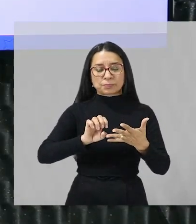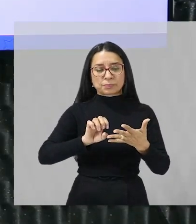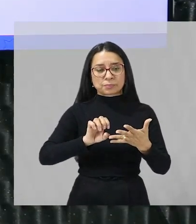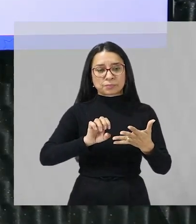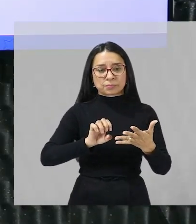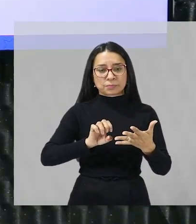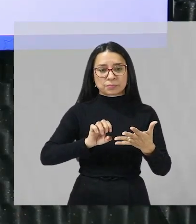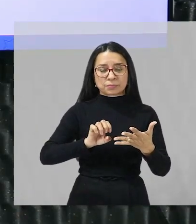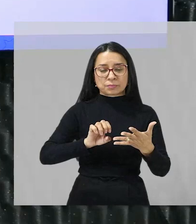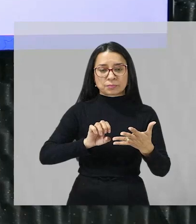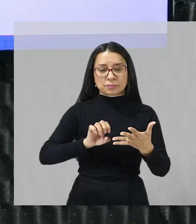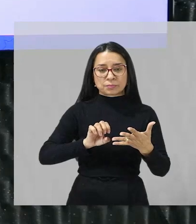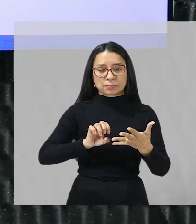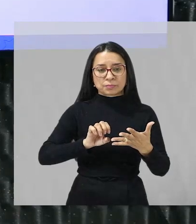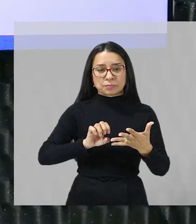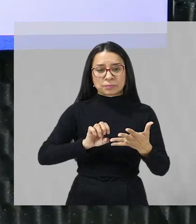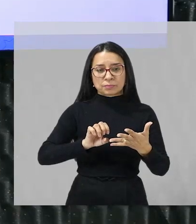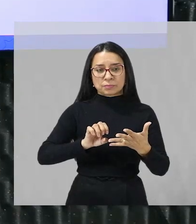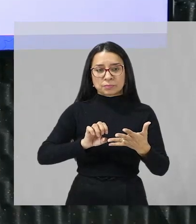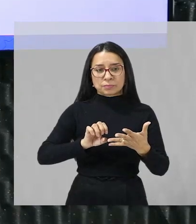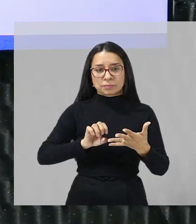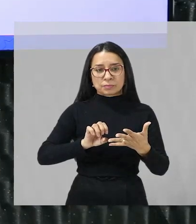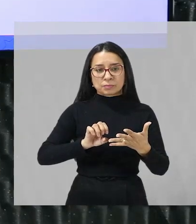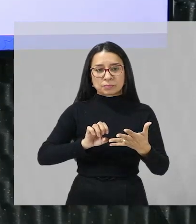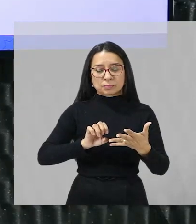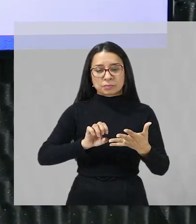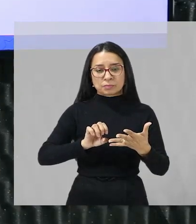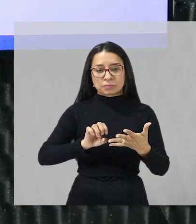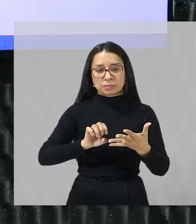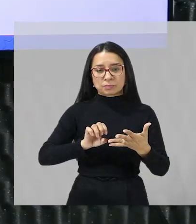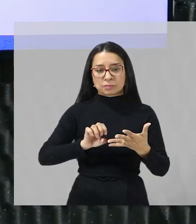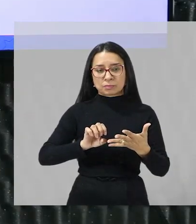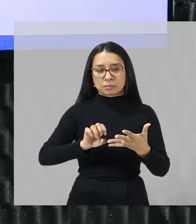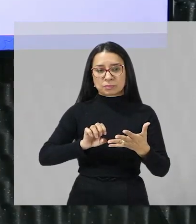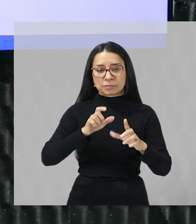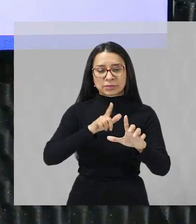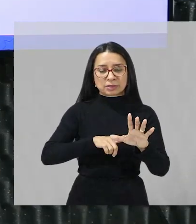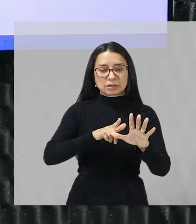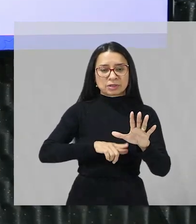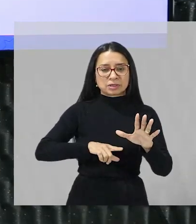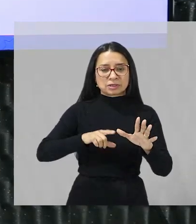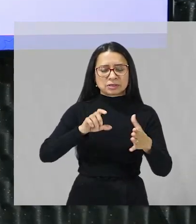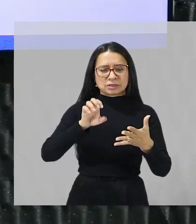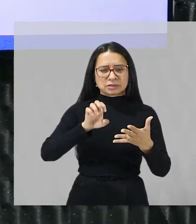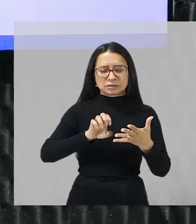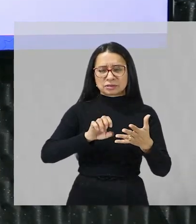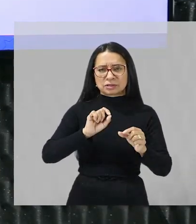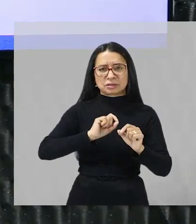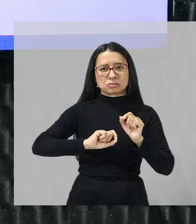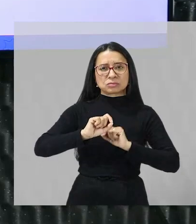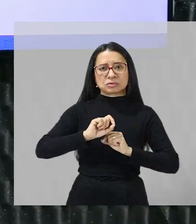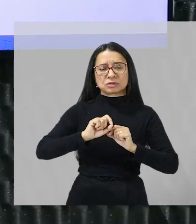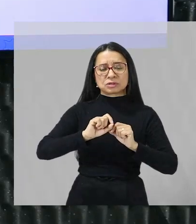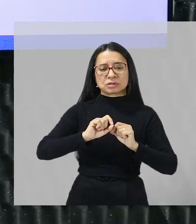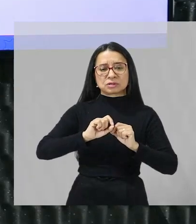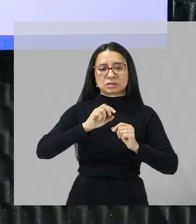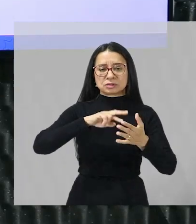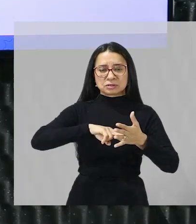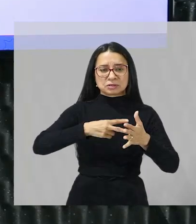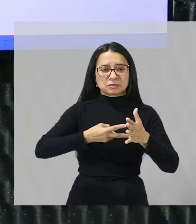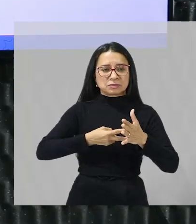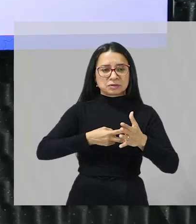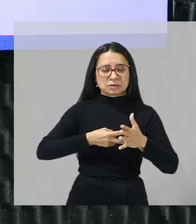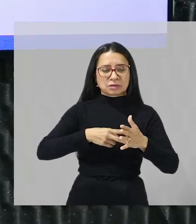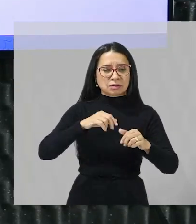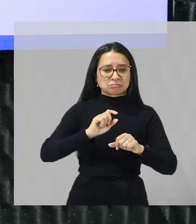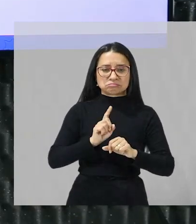das medidas socioeducativas. É muito colateral a letra E, né? Mas aí nesse caso, a que melhor responde de